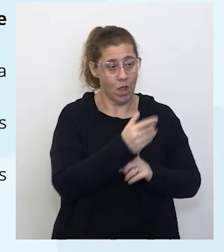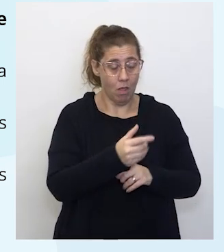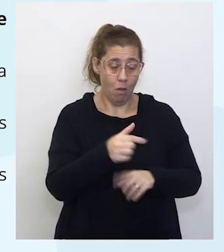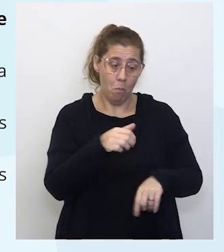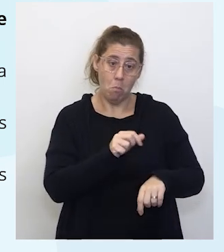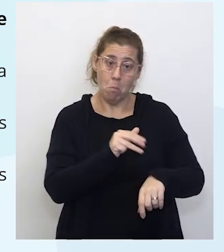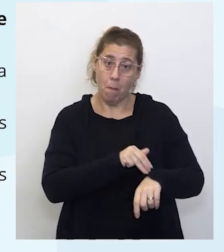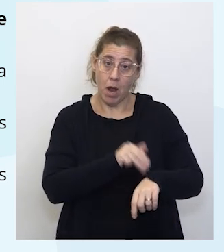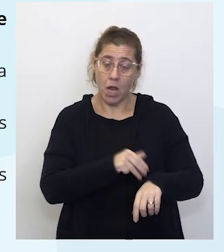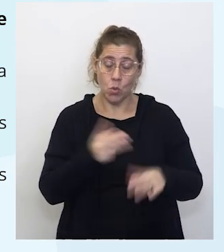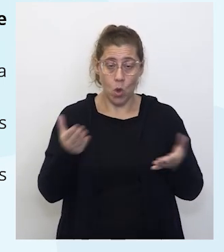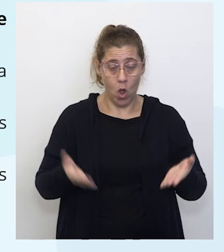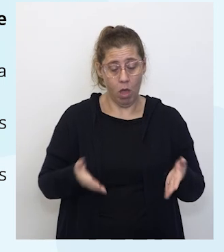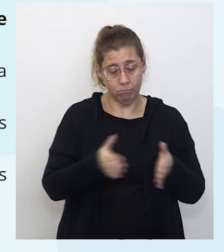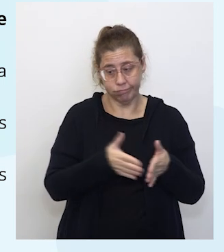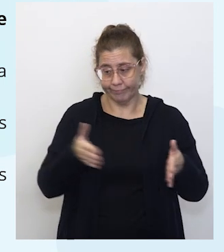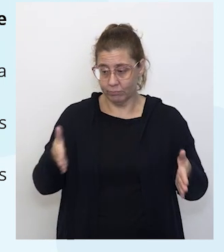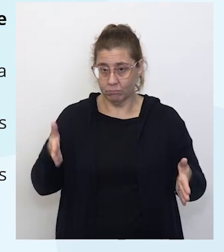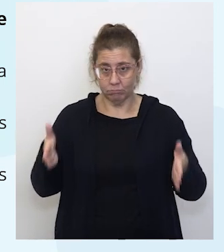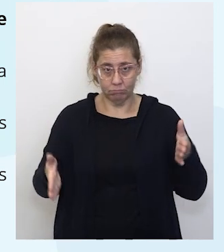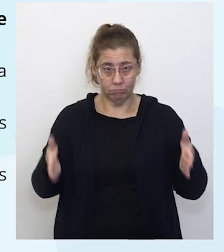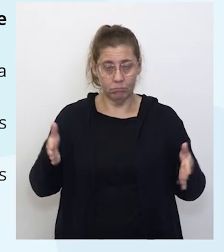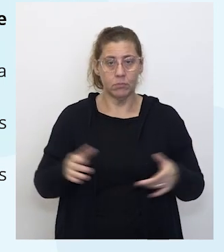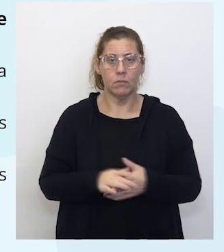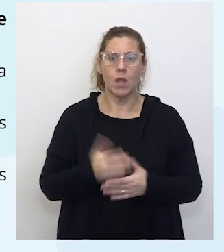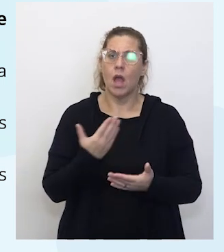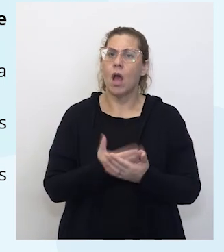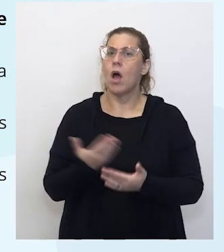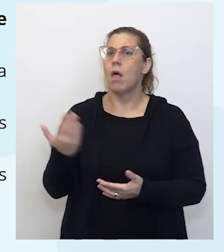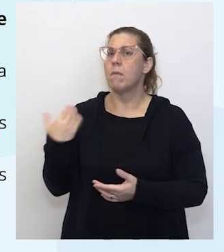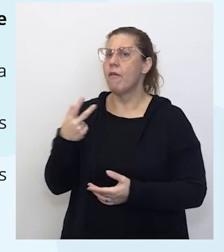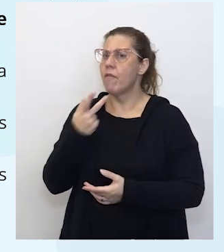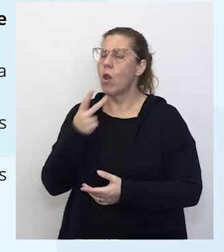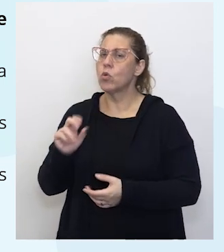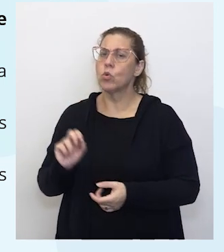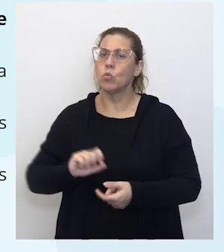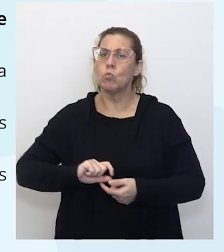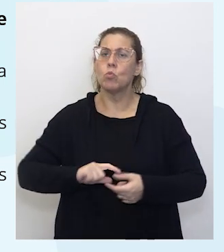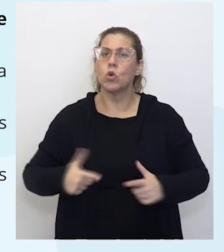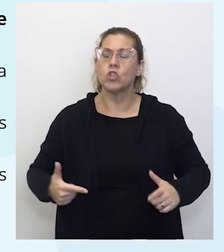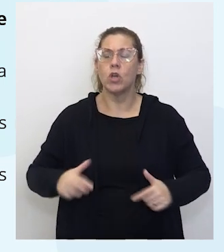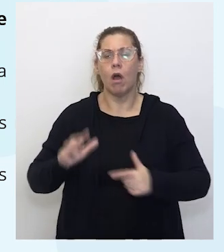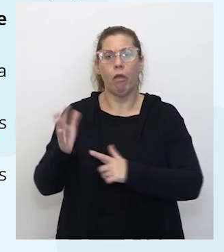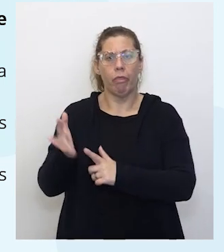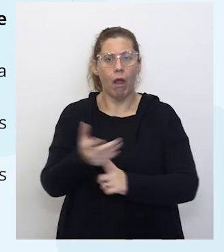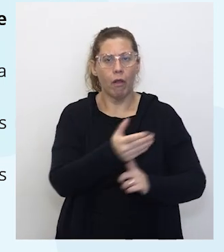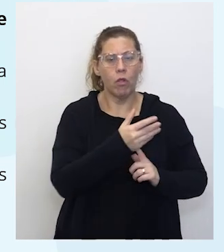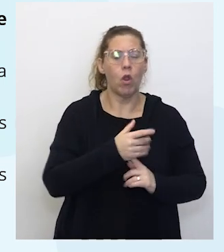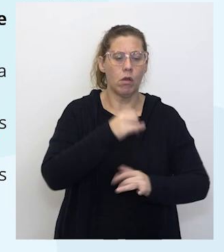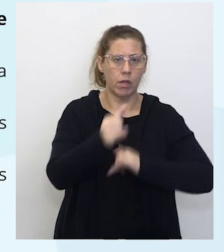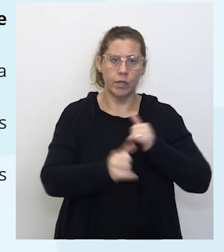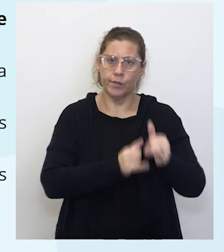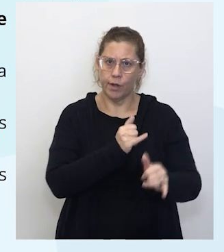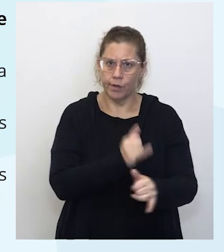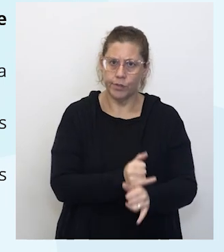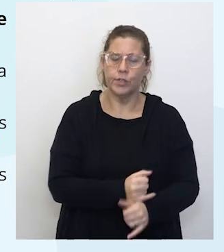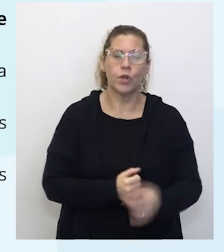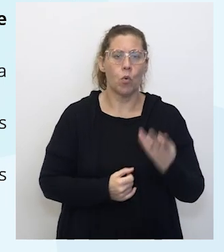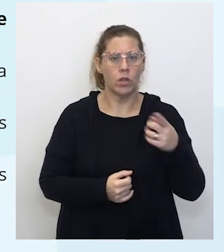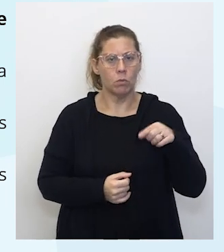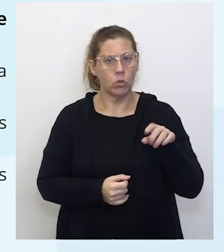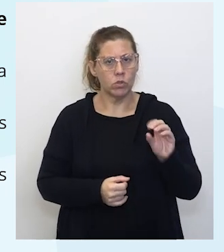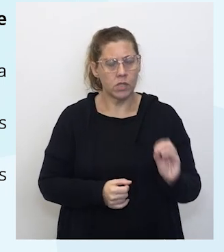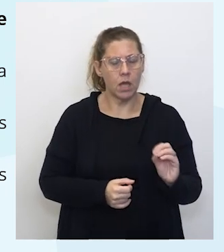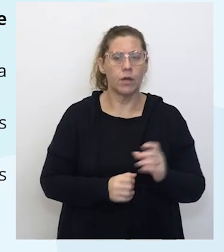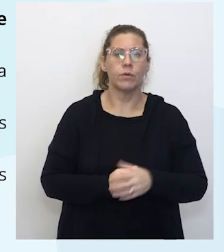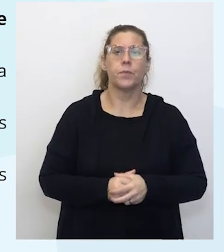época. Não esqueçam, a gente na aula passada a gente falou sobre modernidade, sobre tecnologia, internet 4.0 e uma série